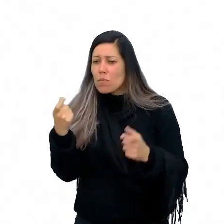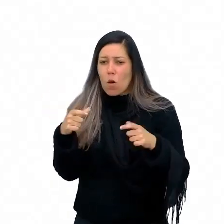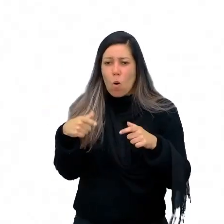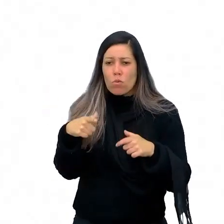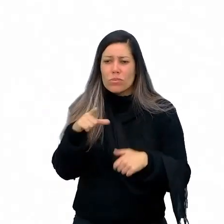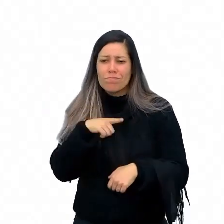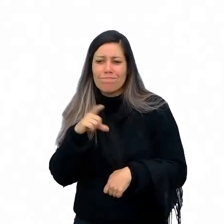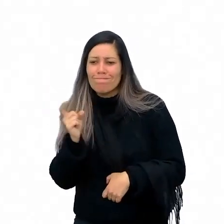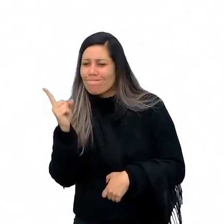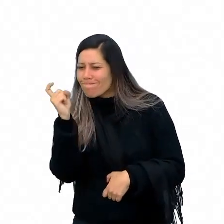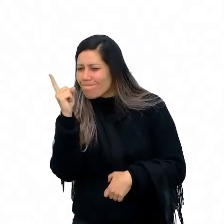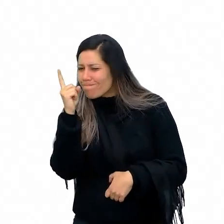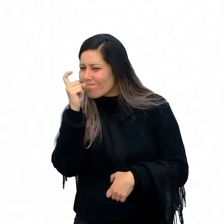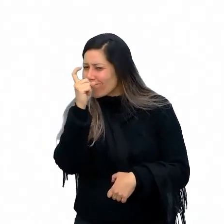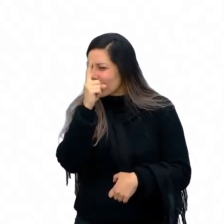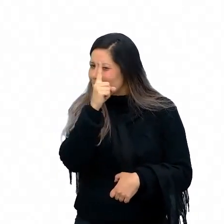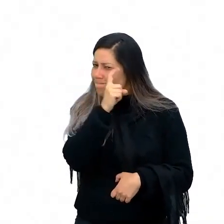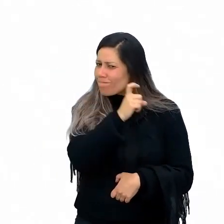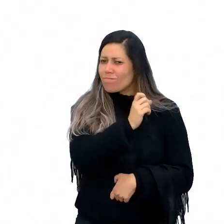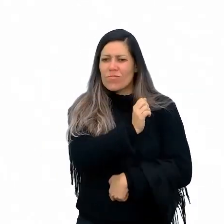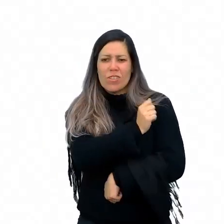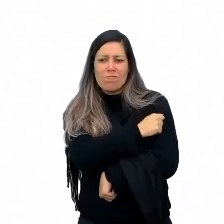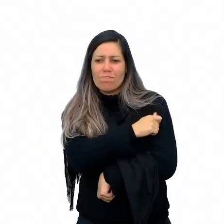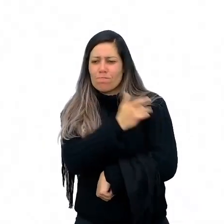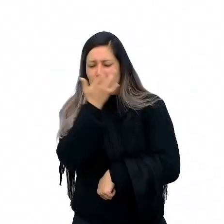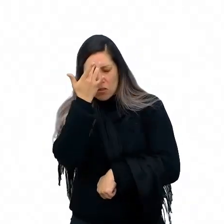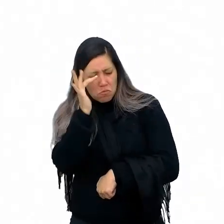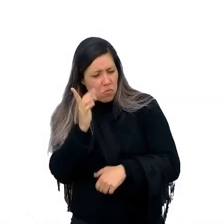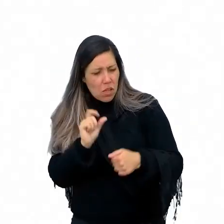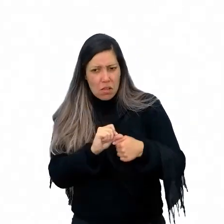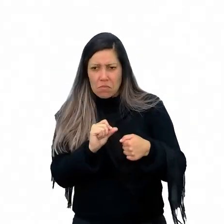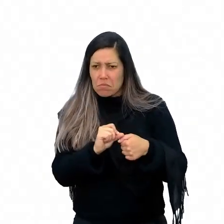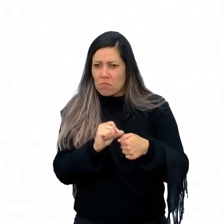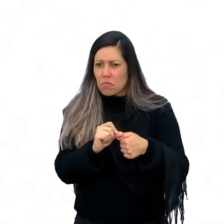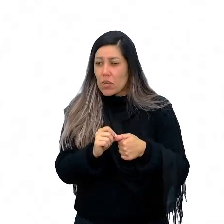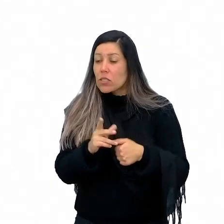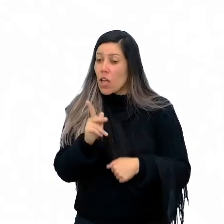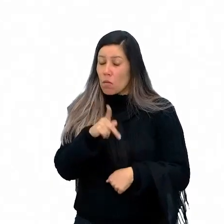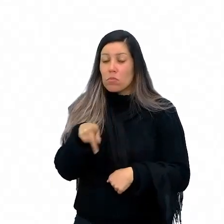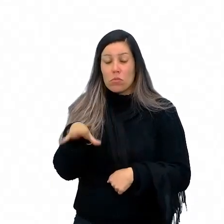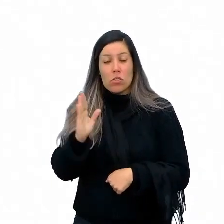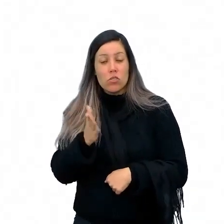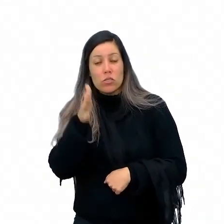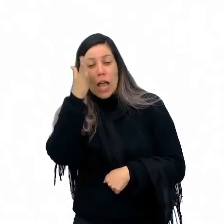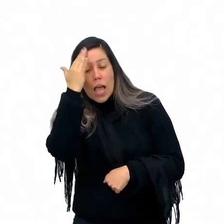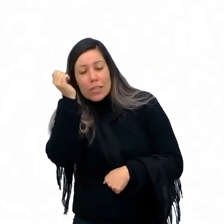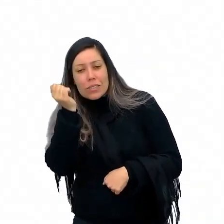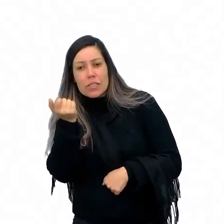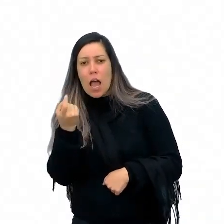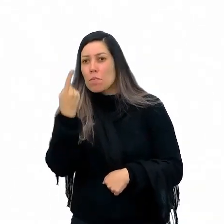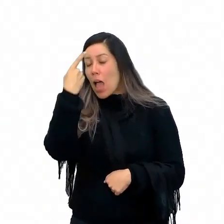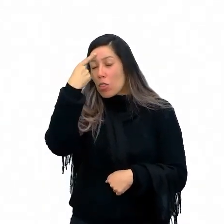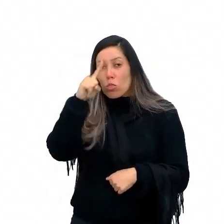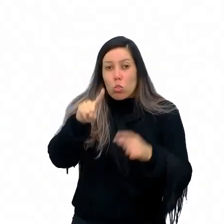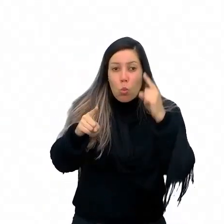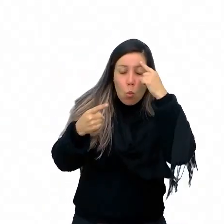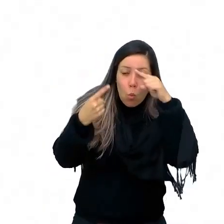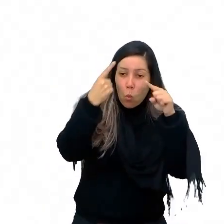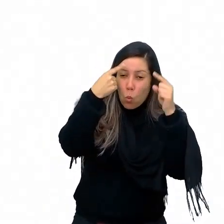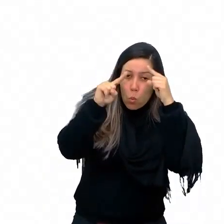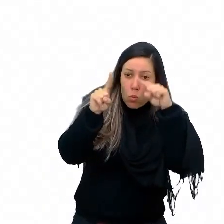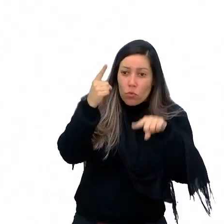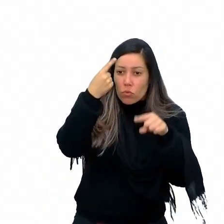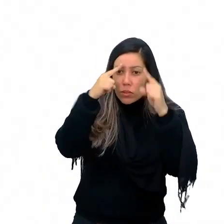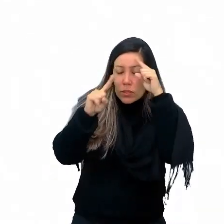têm alguma dificuldade a mais, ele já sabe mais ou menos o tipo de dúvida que os